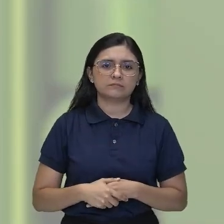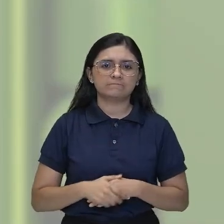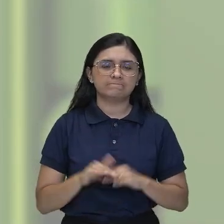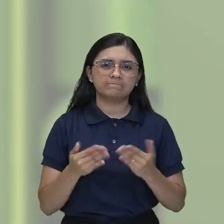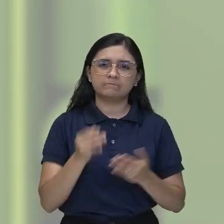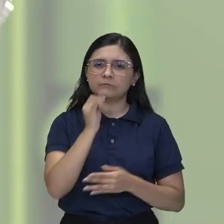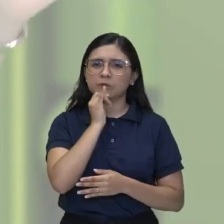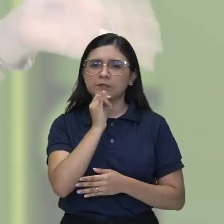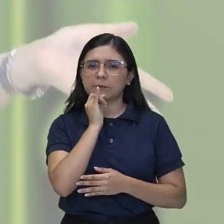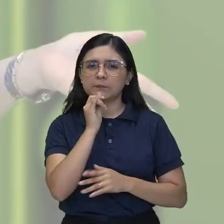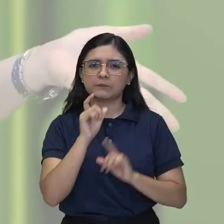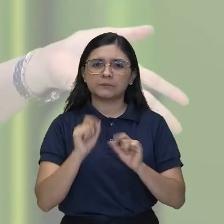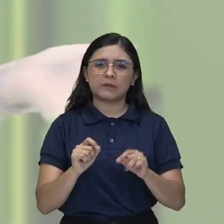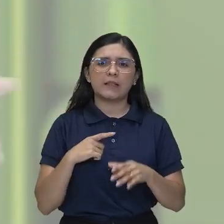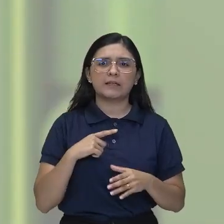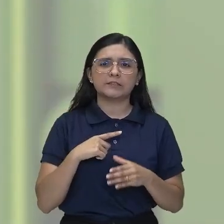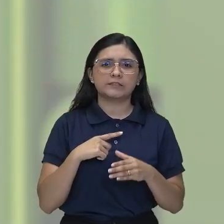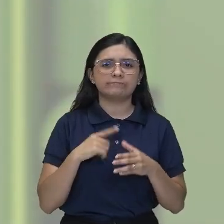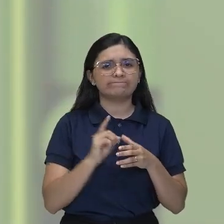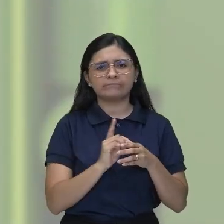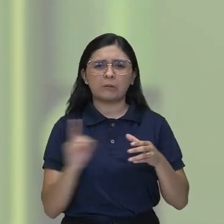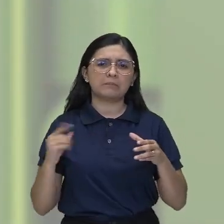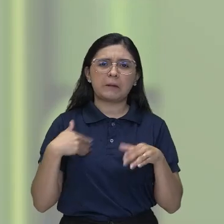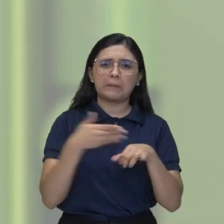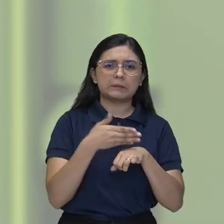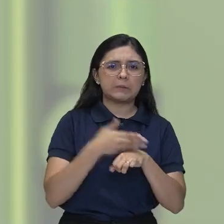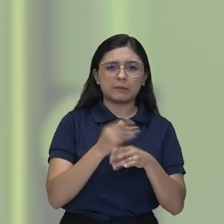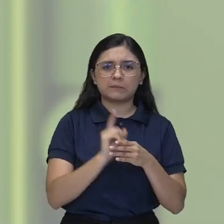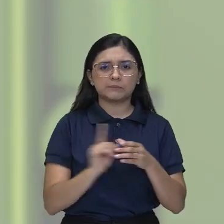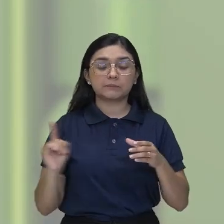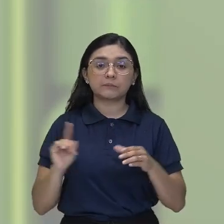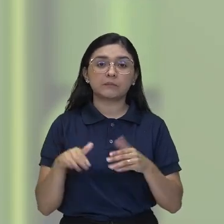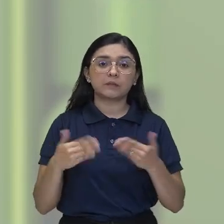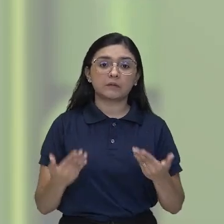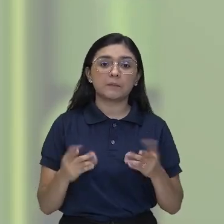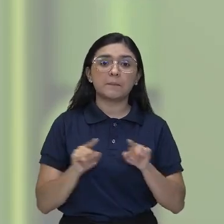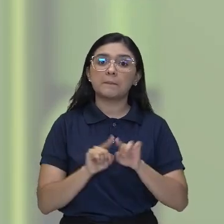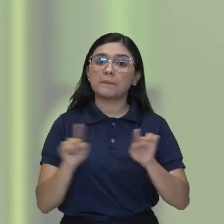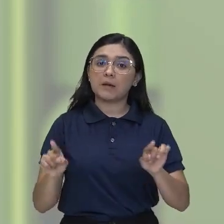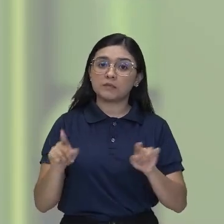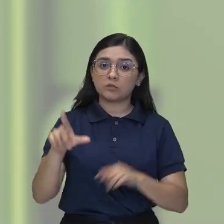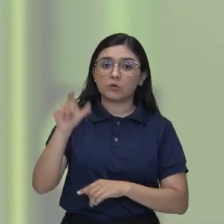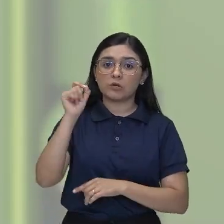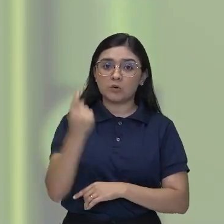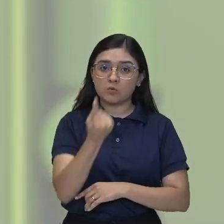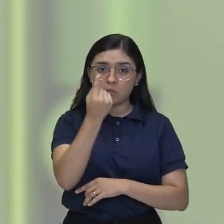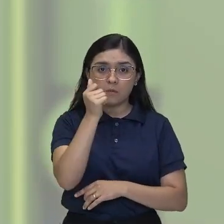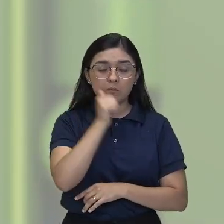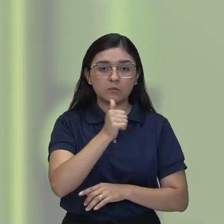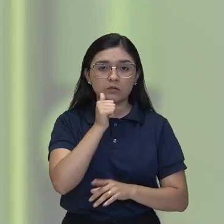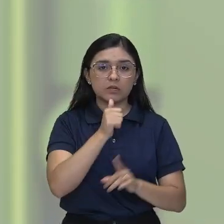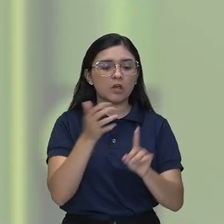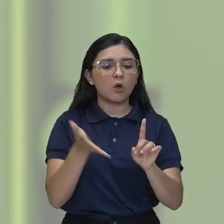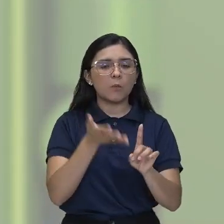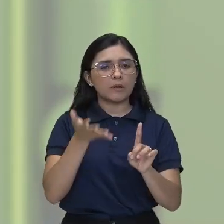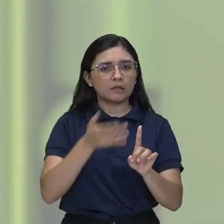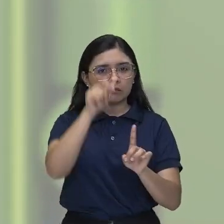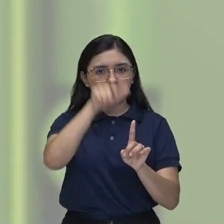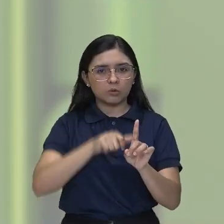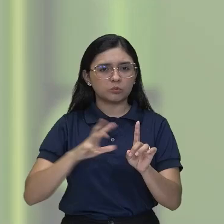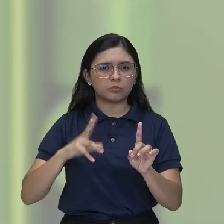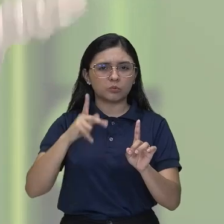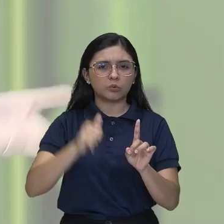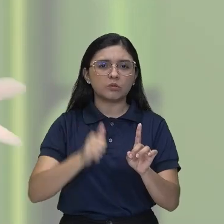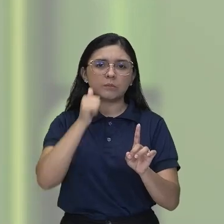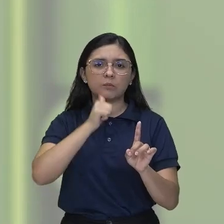digamos que elas ficavam escondidas. Mas eu trouxe o nome de uma que é uma homenagem a todas as cientistas. Ou